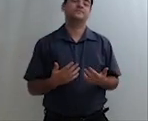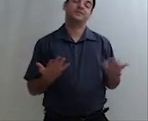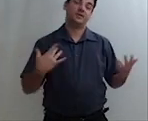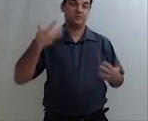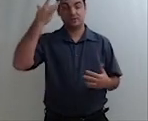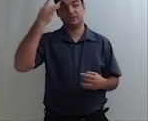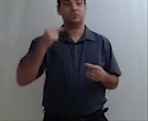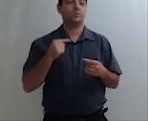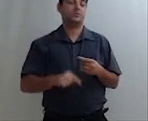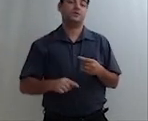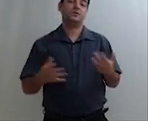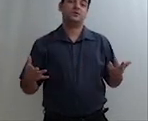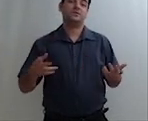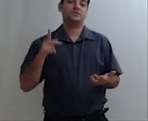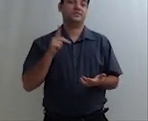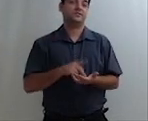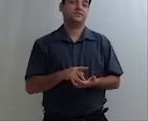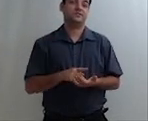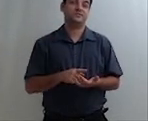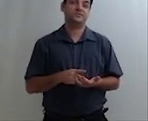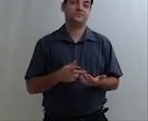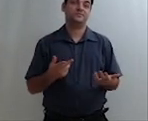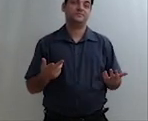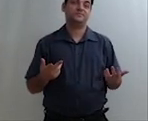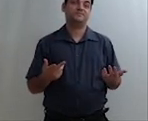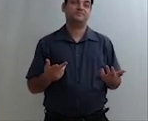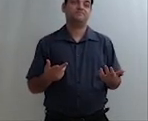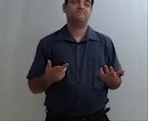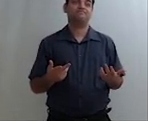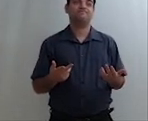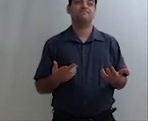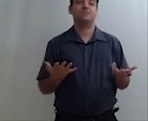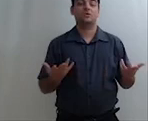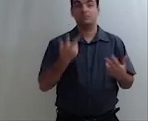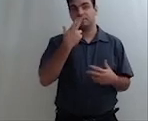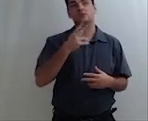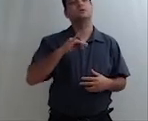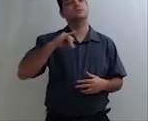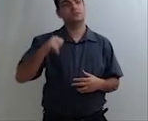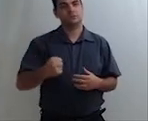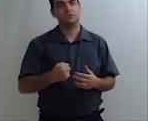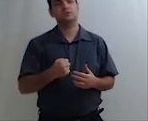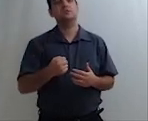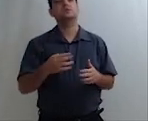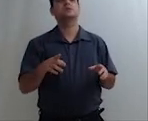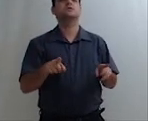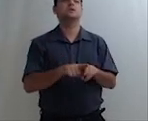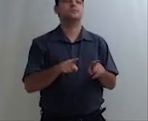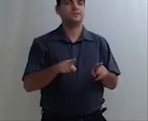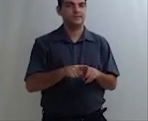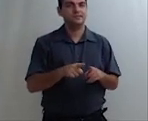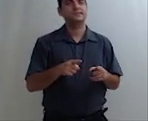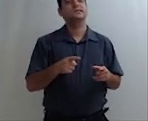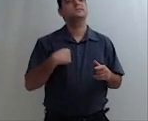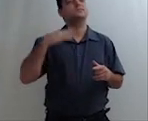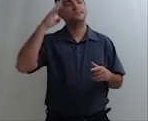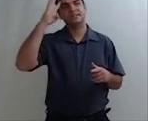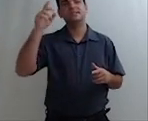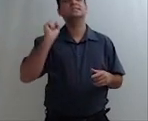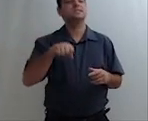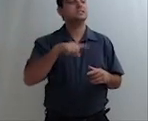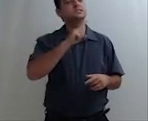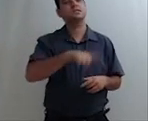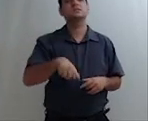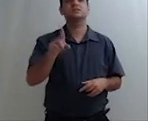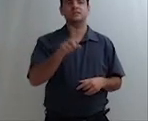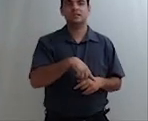realidade dessa natureza me parece que uma uma o o STJ também deveria caminhar para anulação pura e simples de de